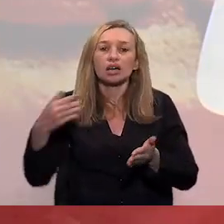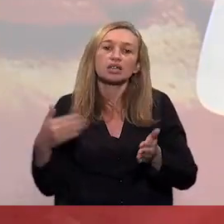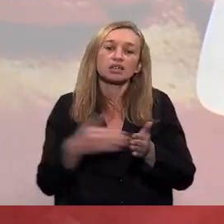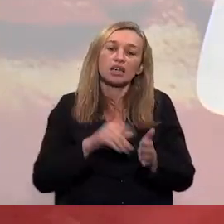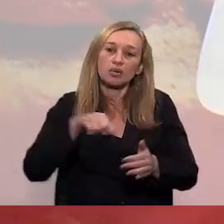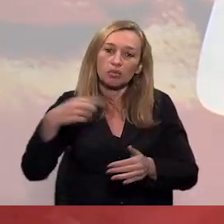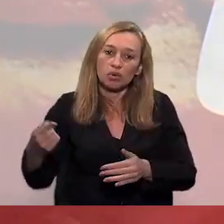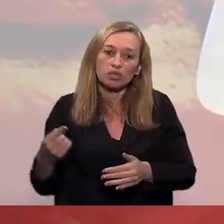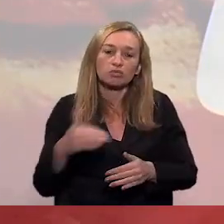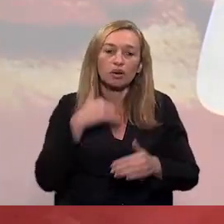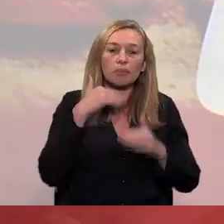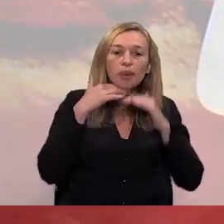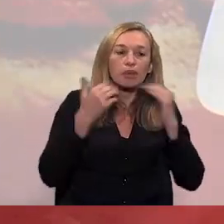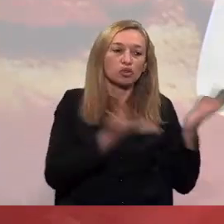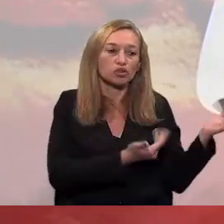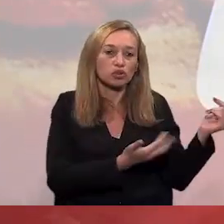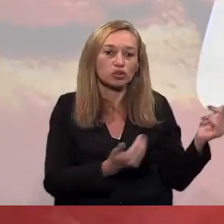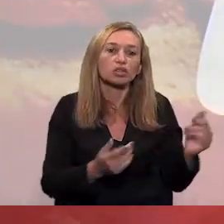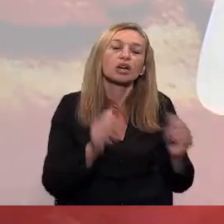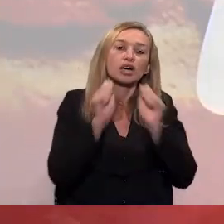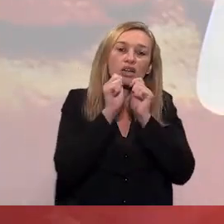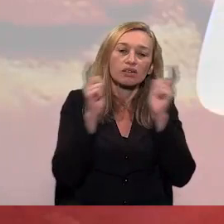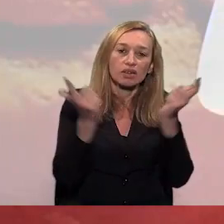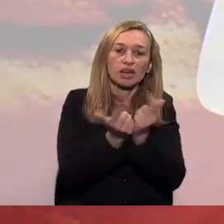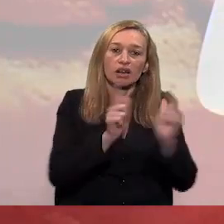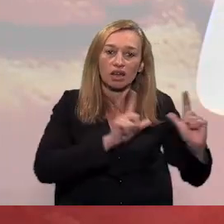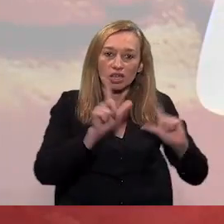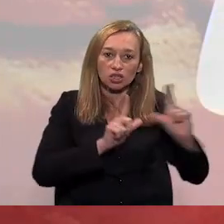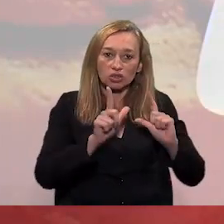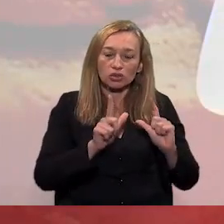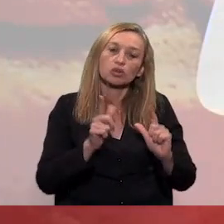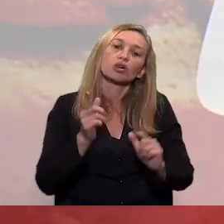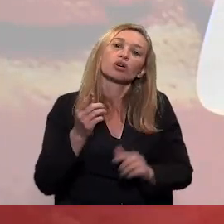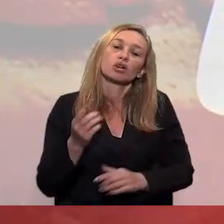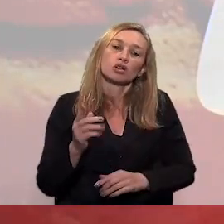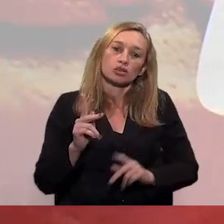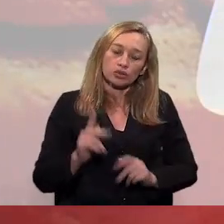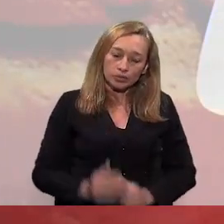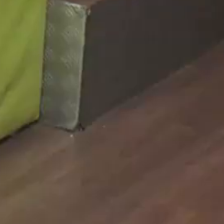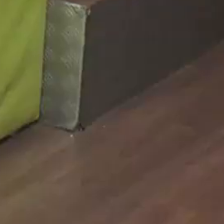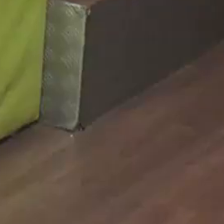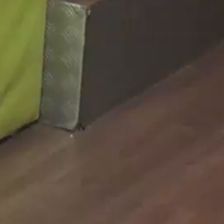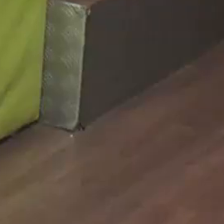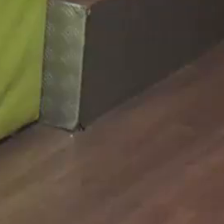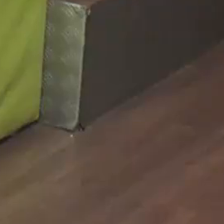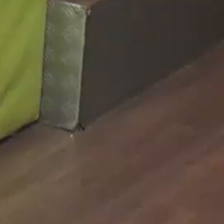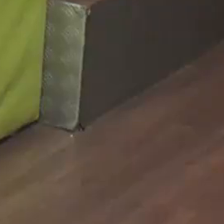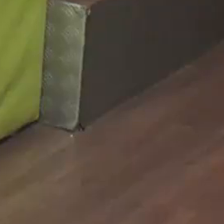Até a próxima com mais Papo de Juventude para você. TV Alerj, o canal do povo fluminense.